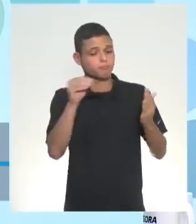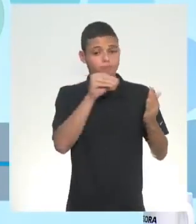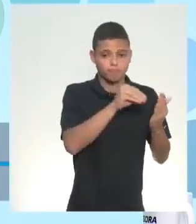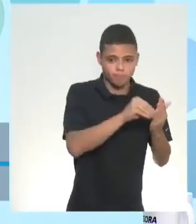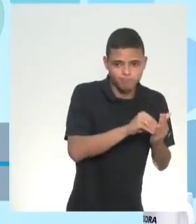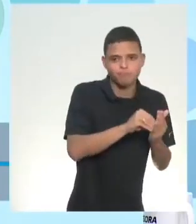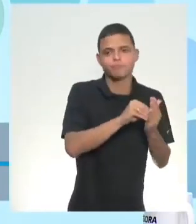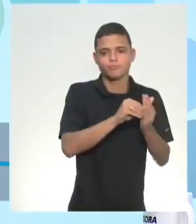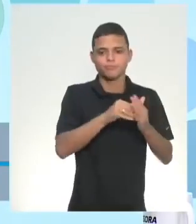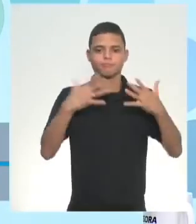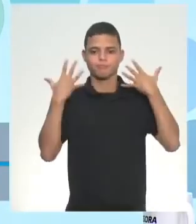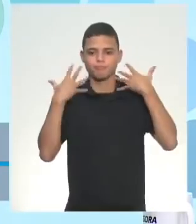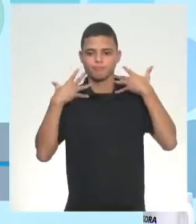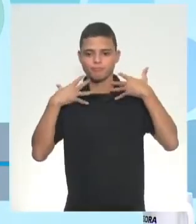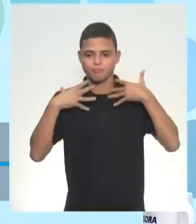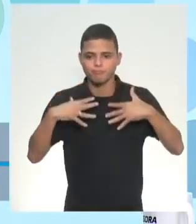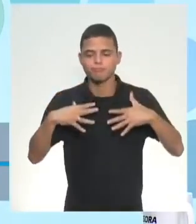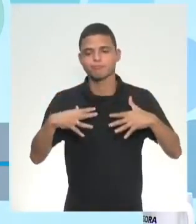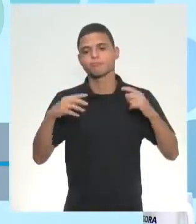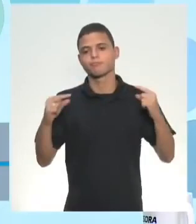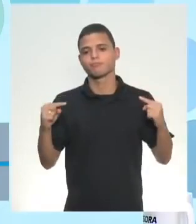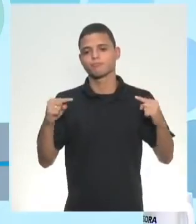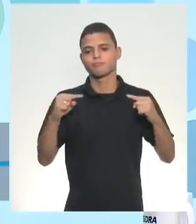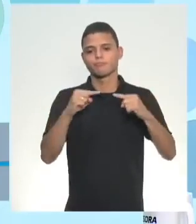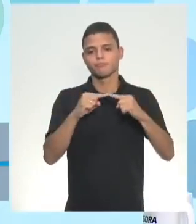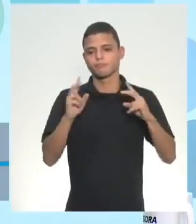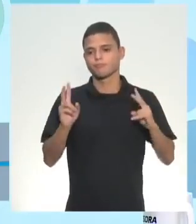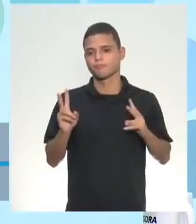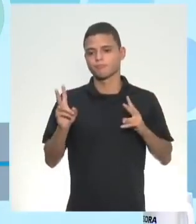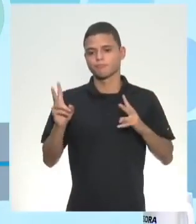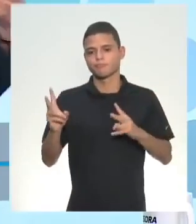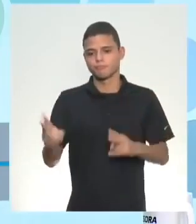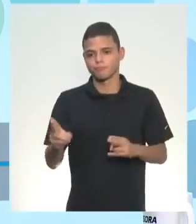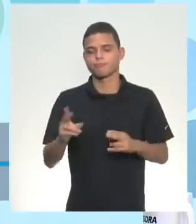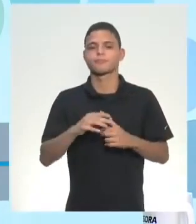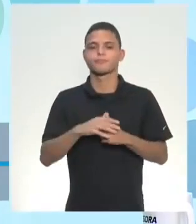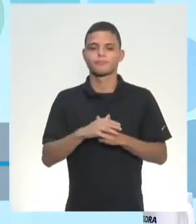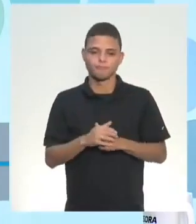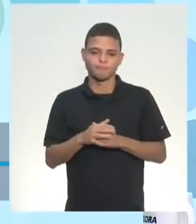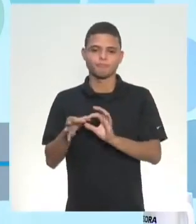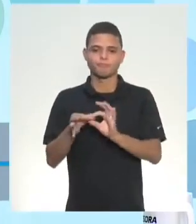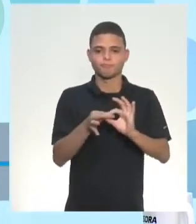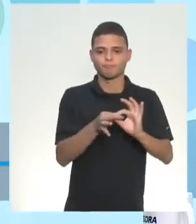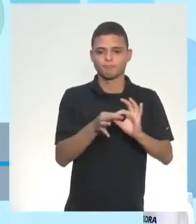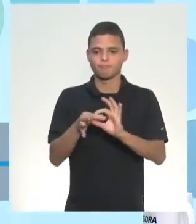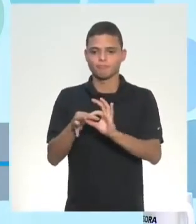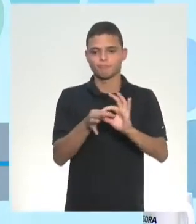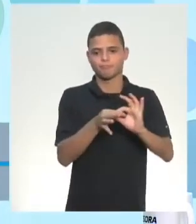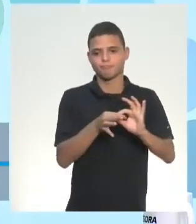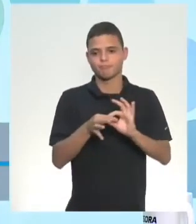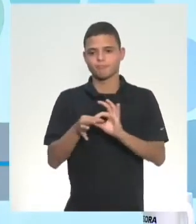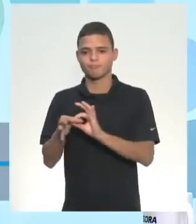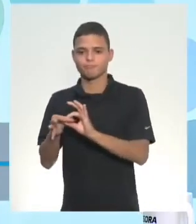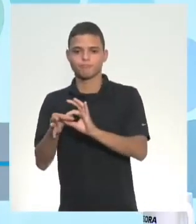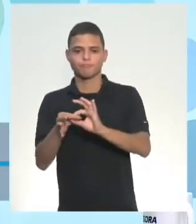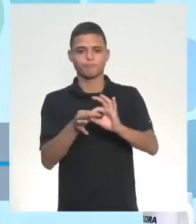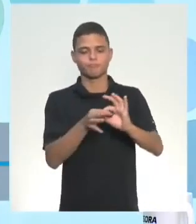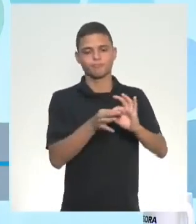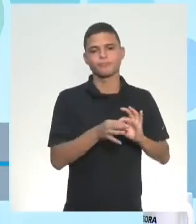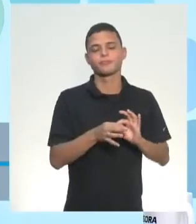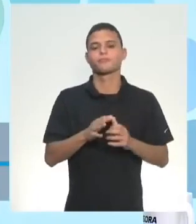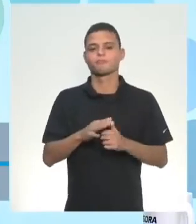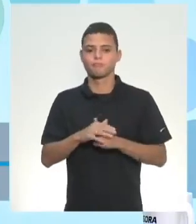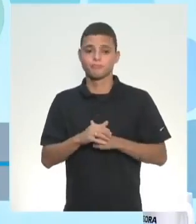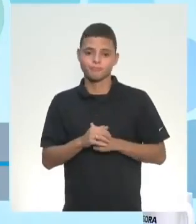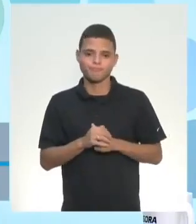mesmo do que no realismo ou naturalismo. Então, essa tendência dentro do realismo, ali, grudada com o realismo, para trazer a denúncia social